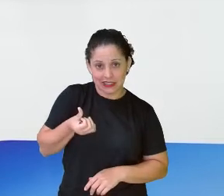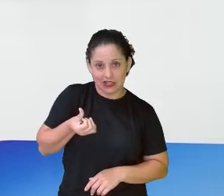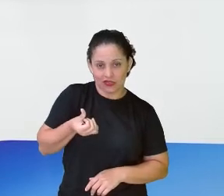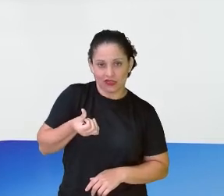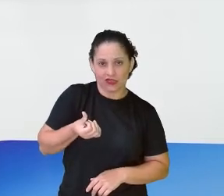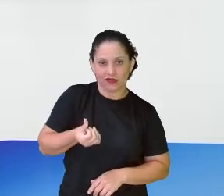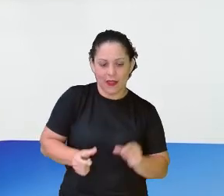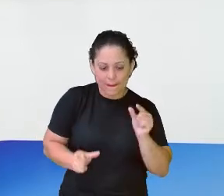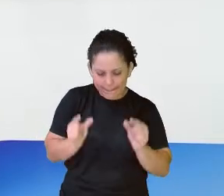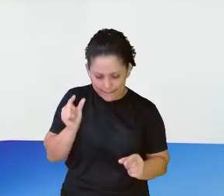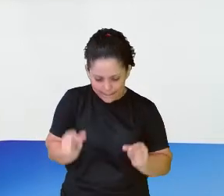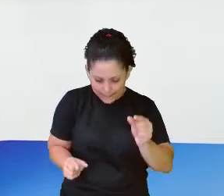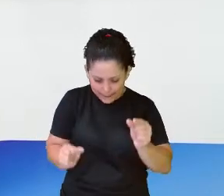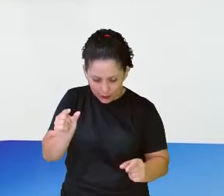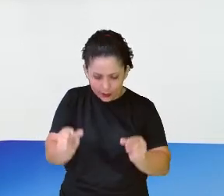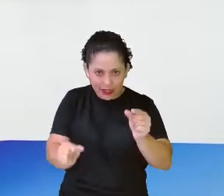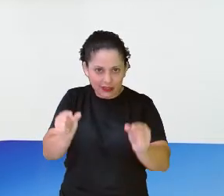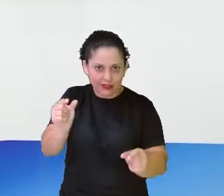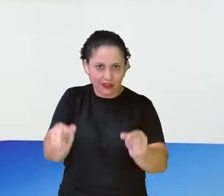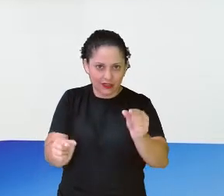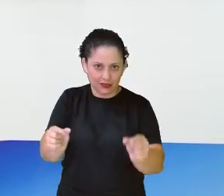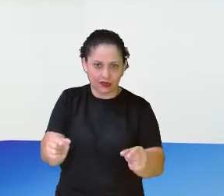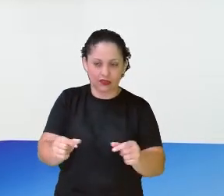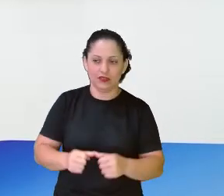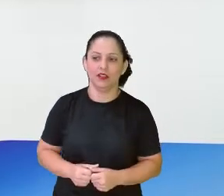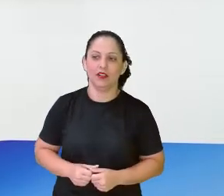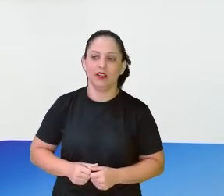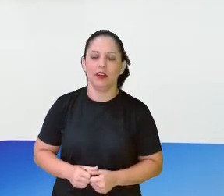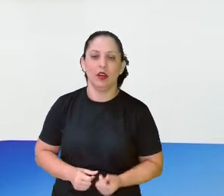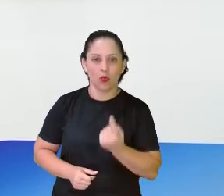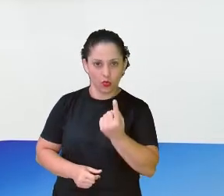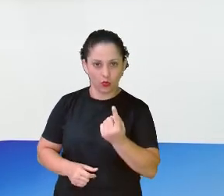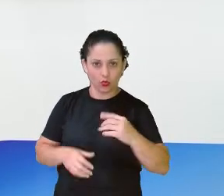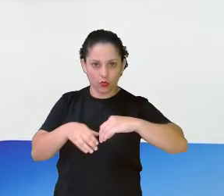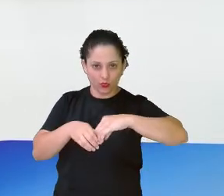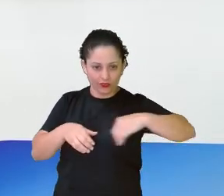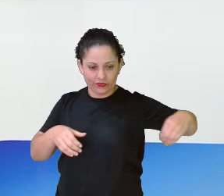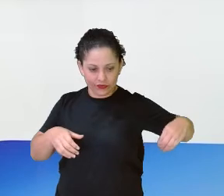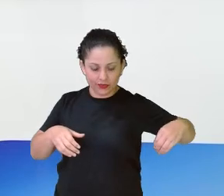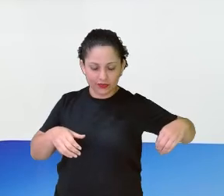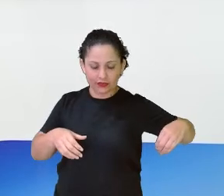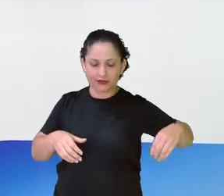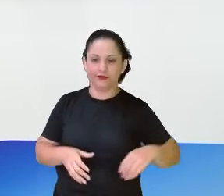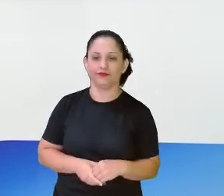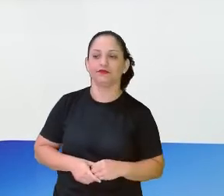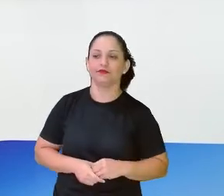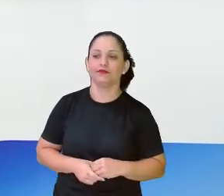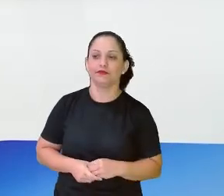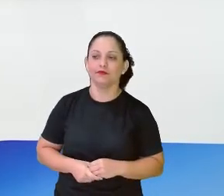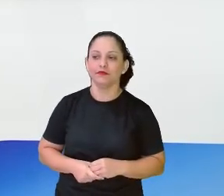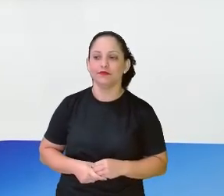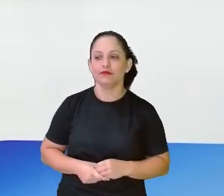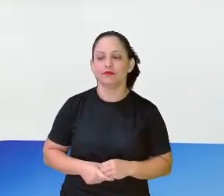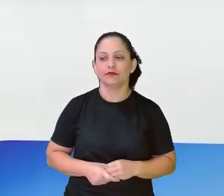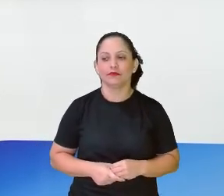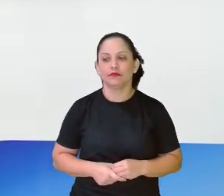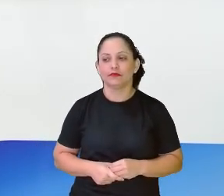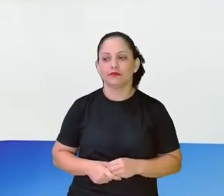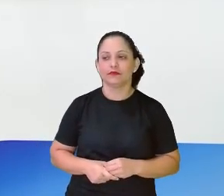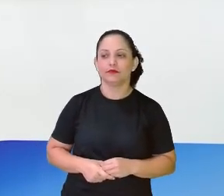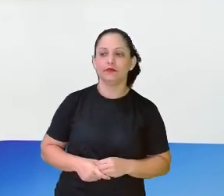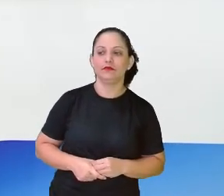bonequinhos. 16. Eu vou retirar um para a gente facilitar o processo, certo? Eu